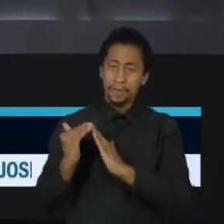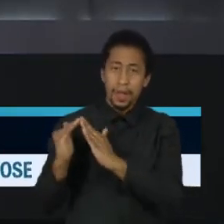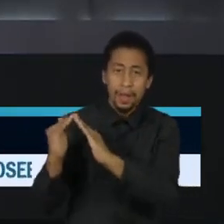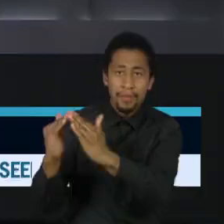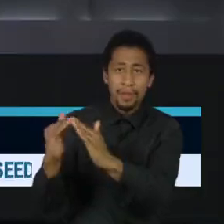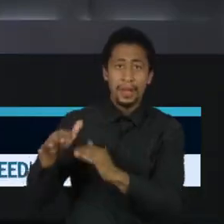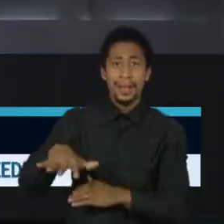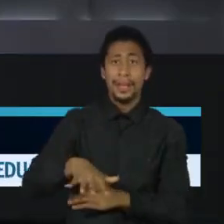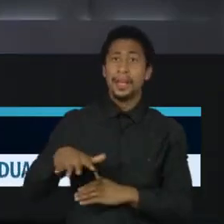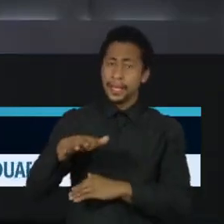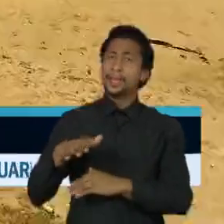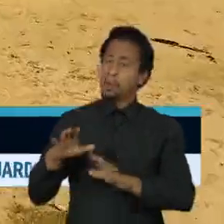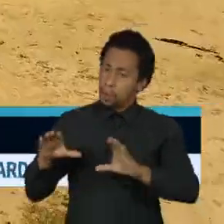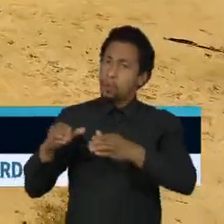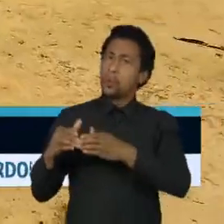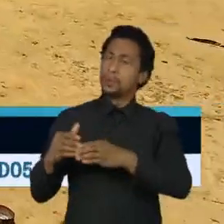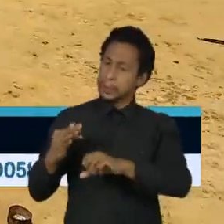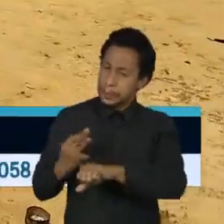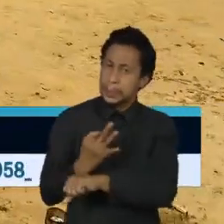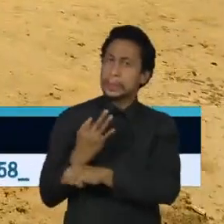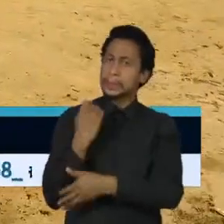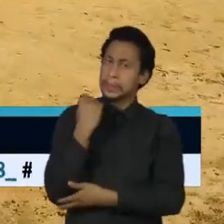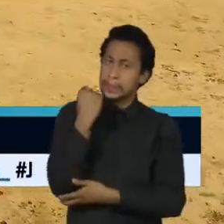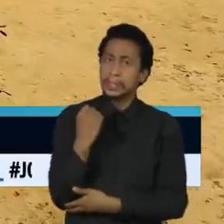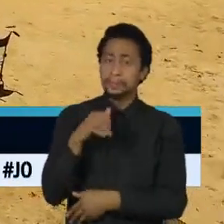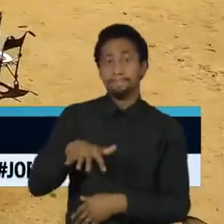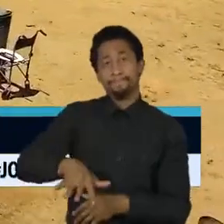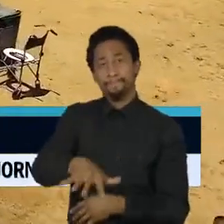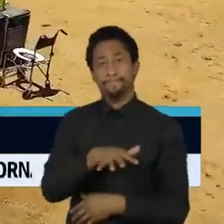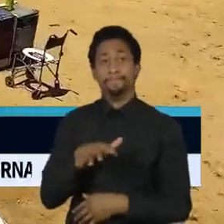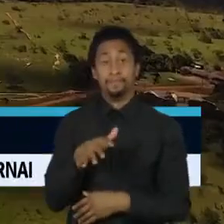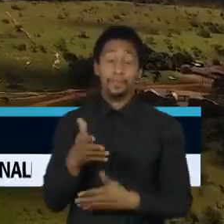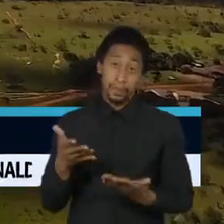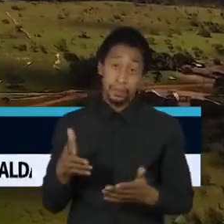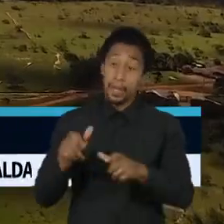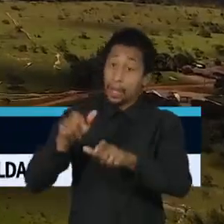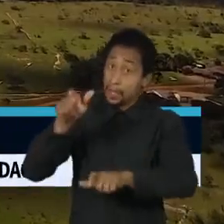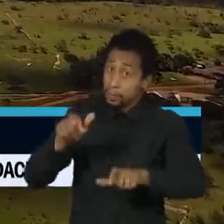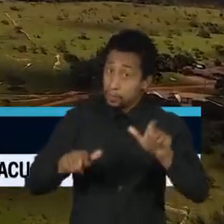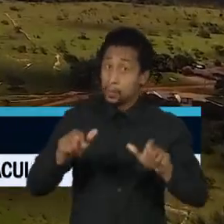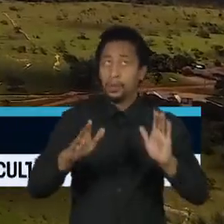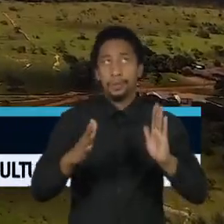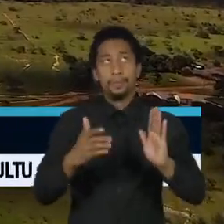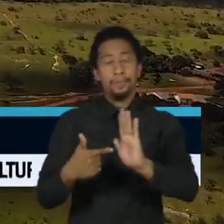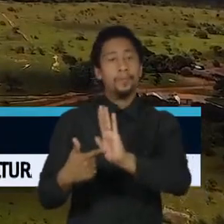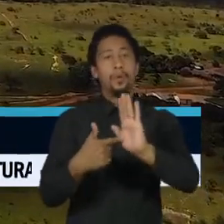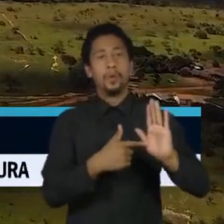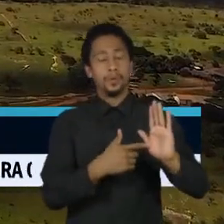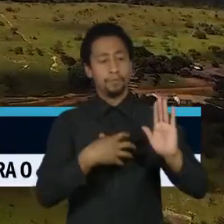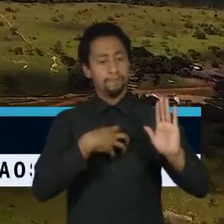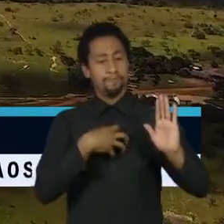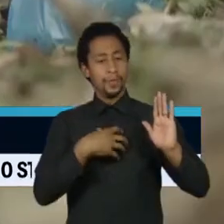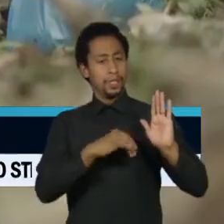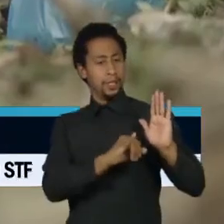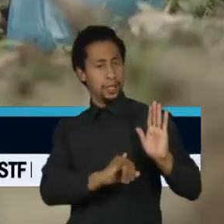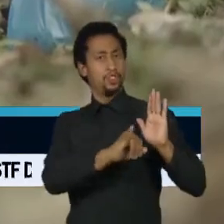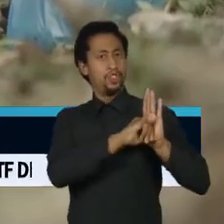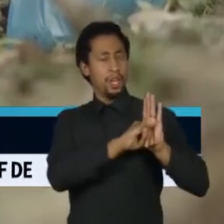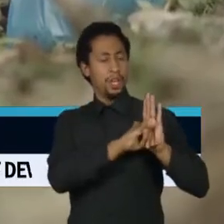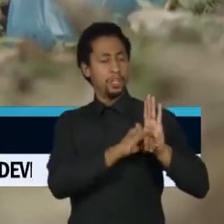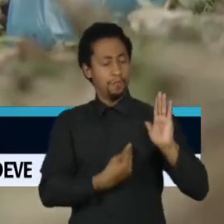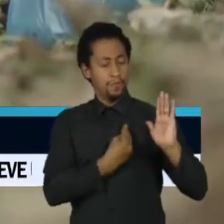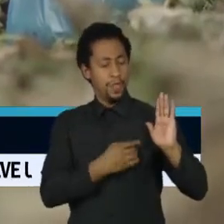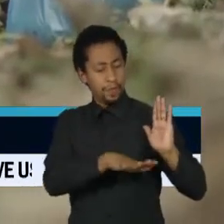são centros de resistência. É que essas pessoas que têm uma identidade, né, que pertencem à floresta,